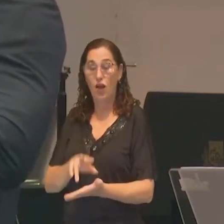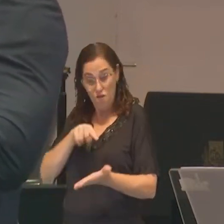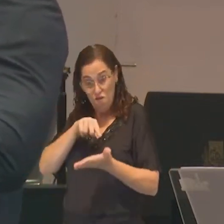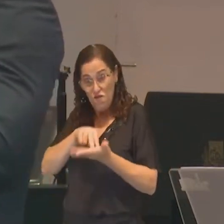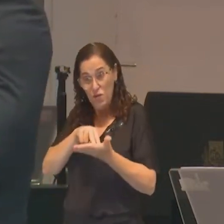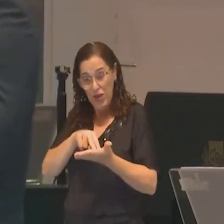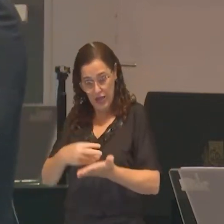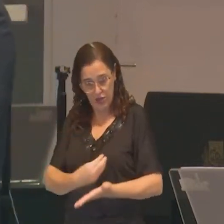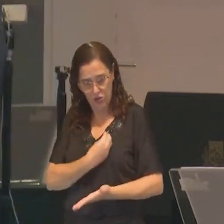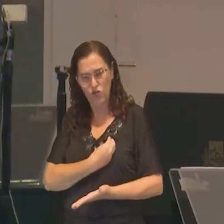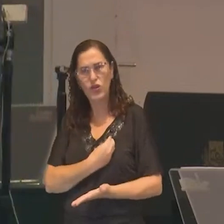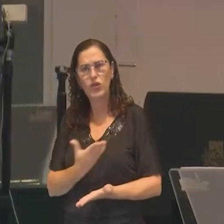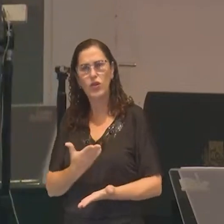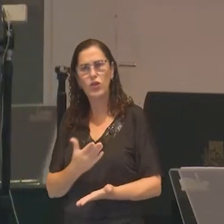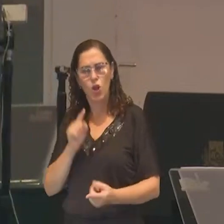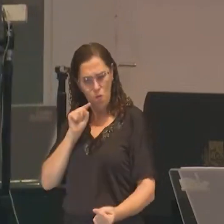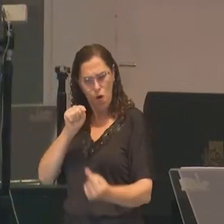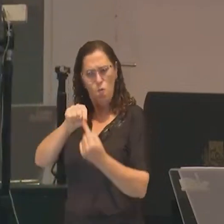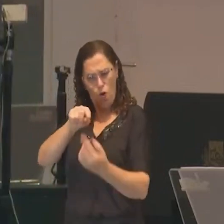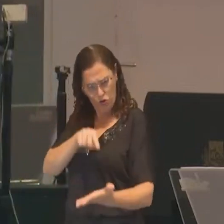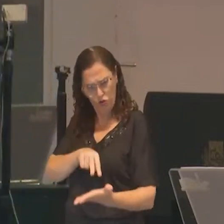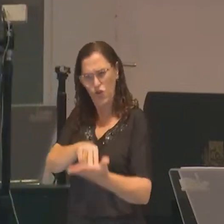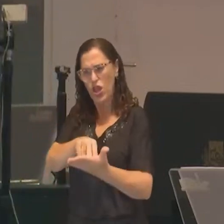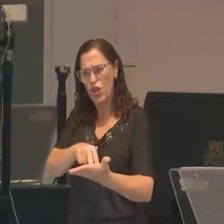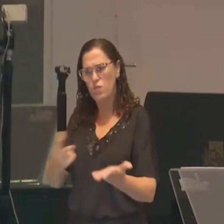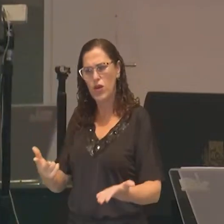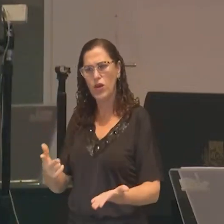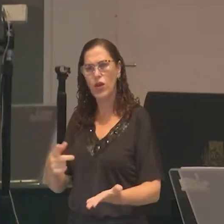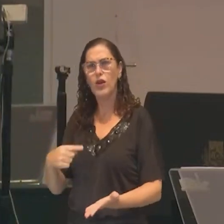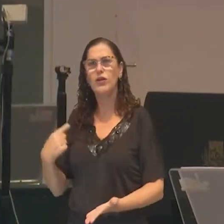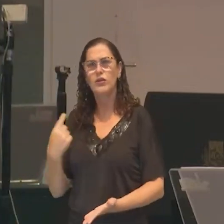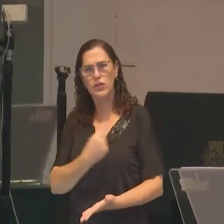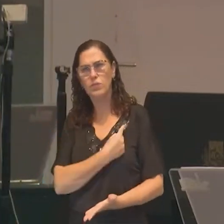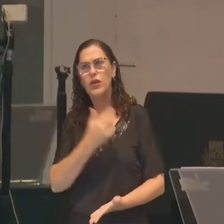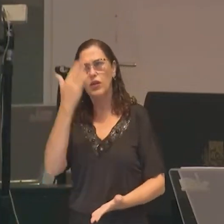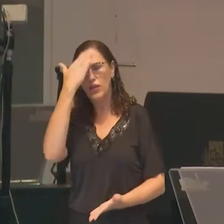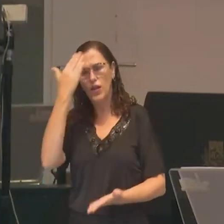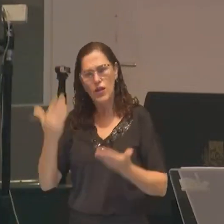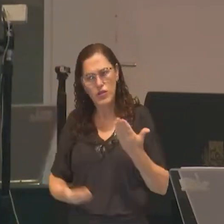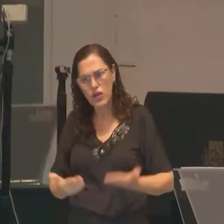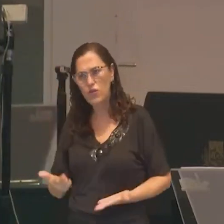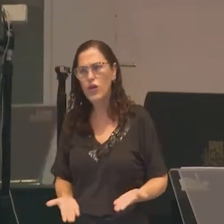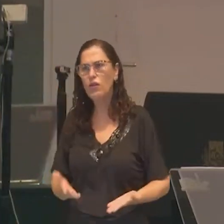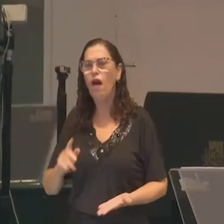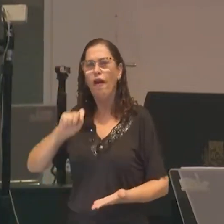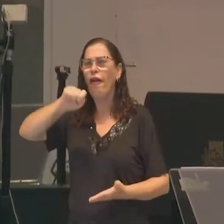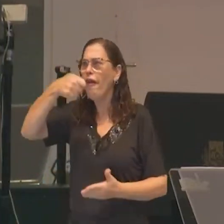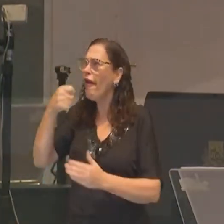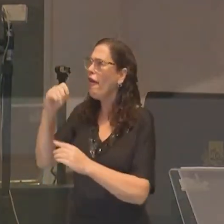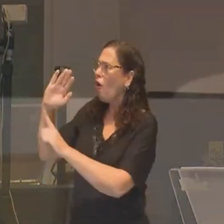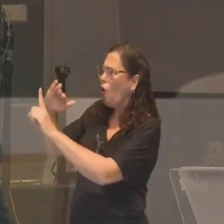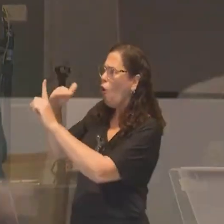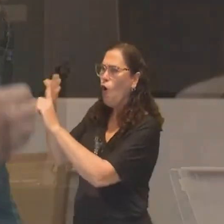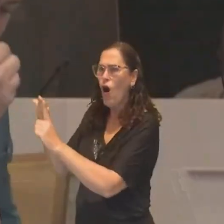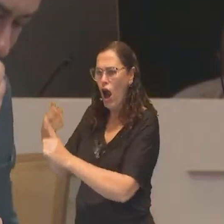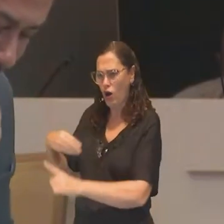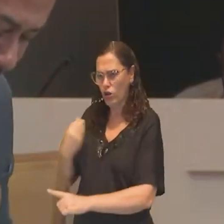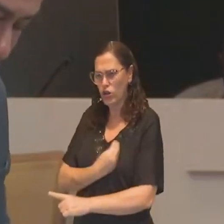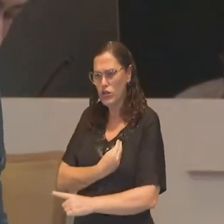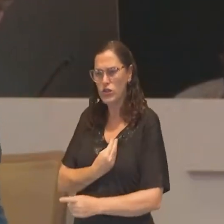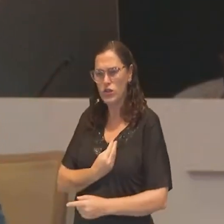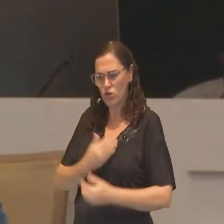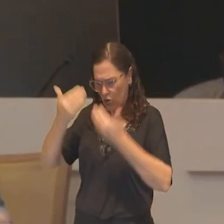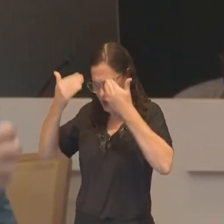Firmeza de vida, firmeza de propósito, saber a quem nós temos servido, a quem nós estamos honrando com a nossa vida, com as